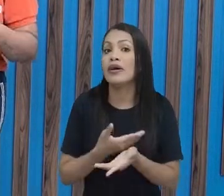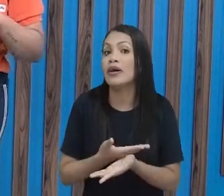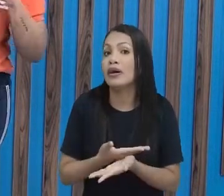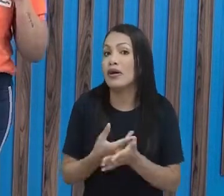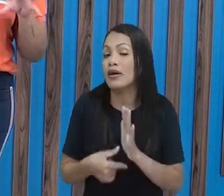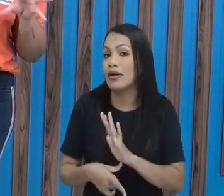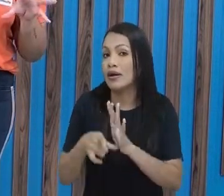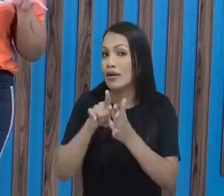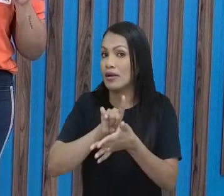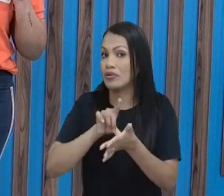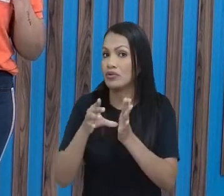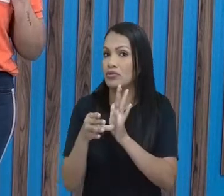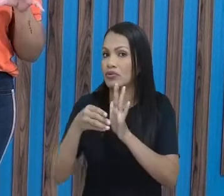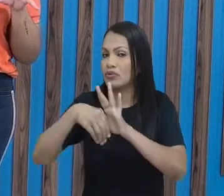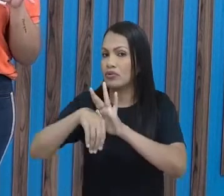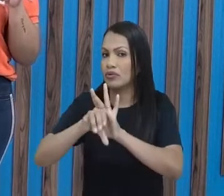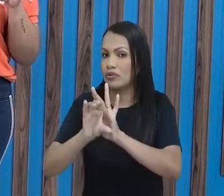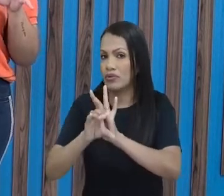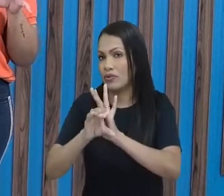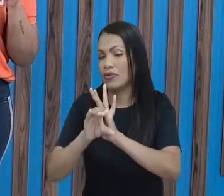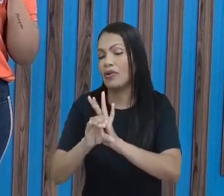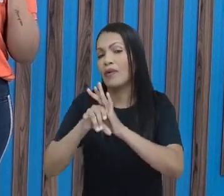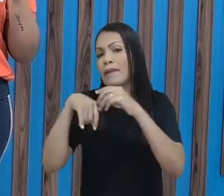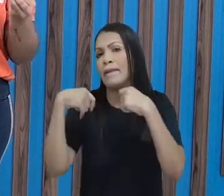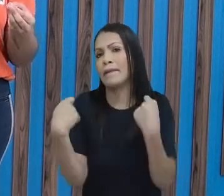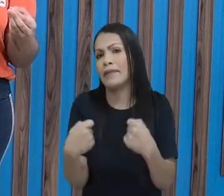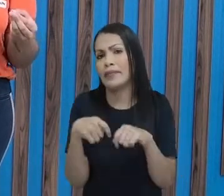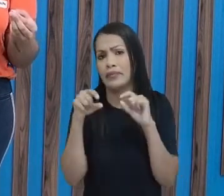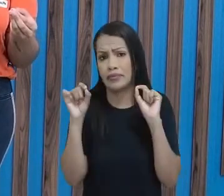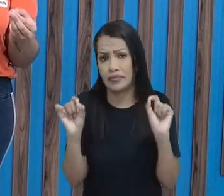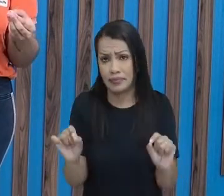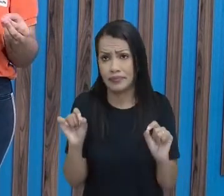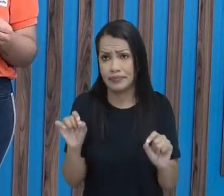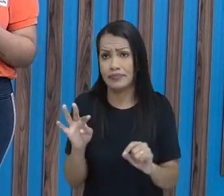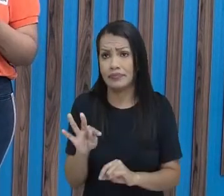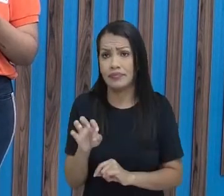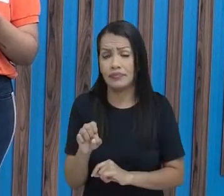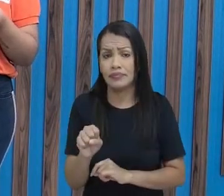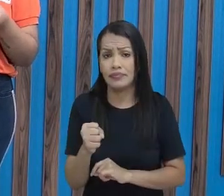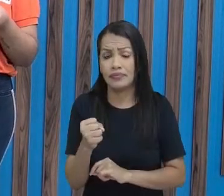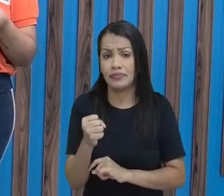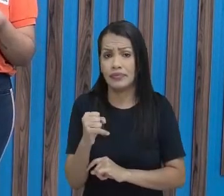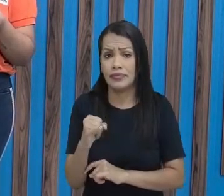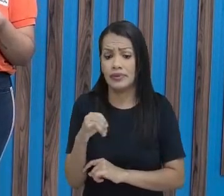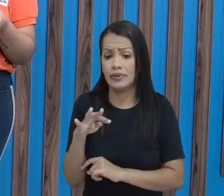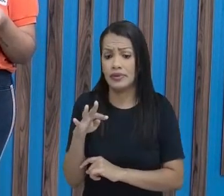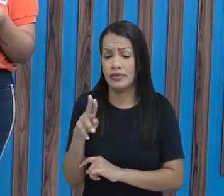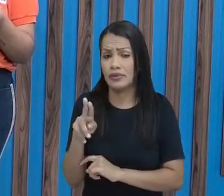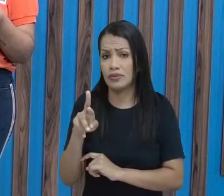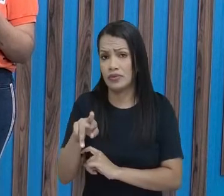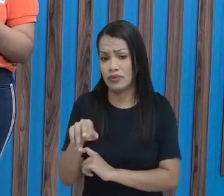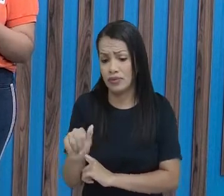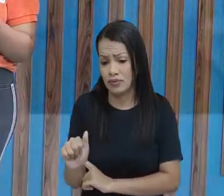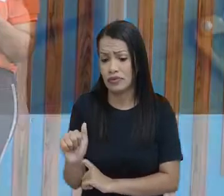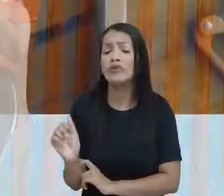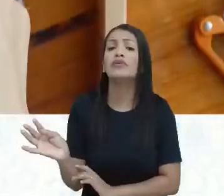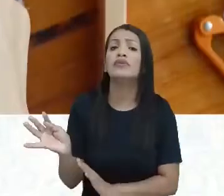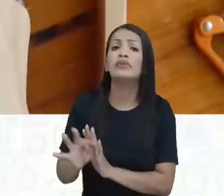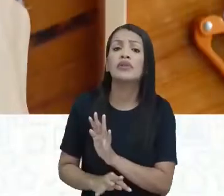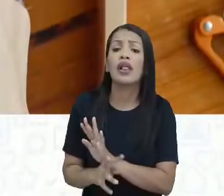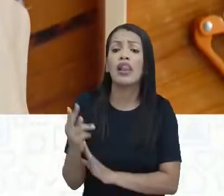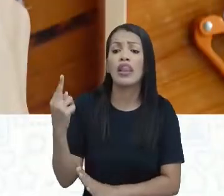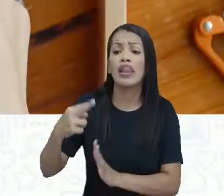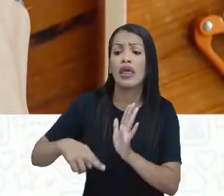elaborar o conceito, mais precisamente sobre o que é tessitura textual, a gente vai ler primeiro